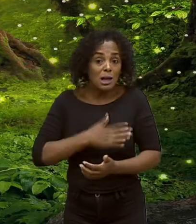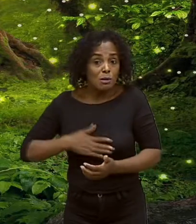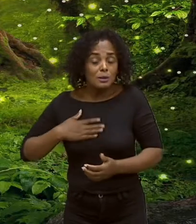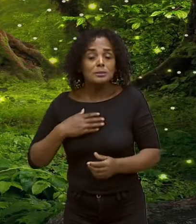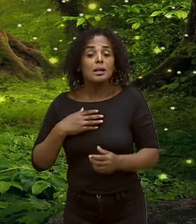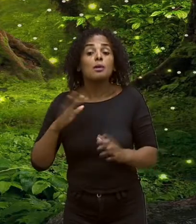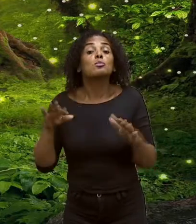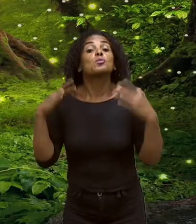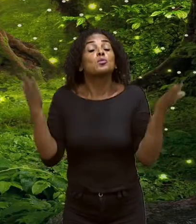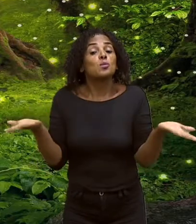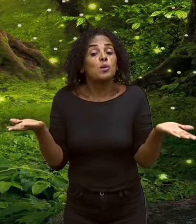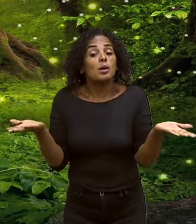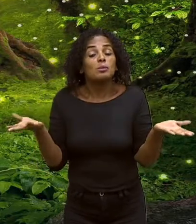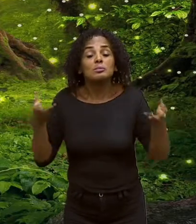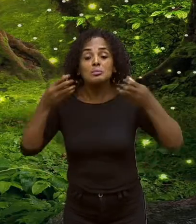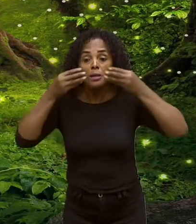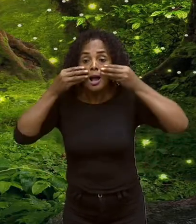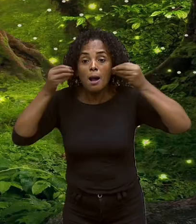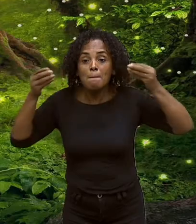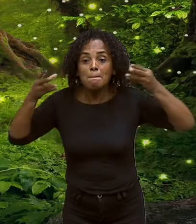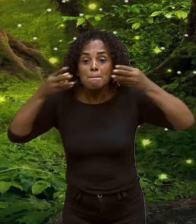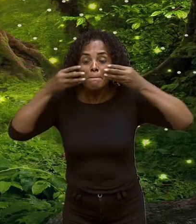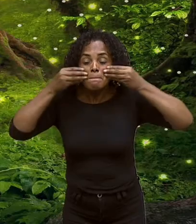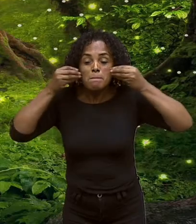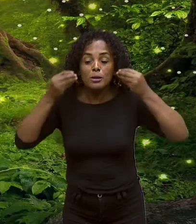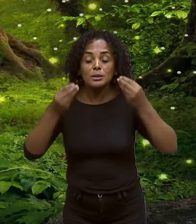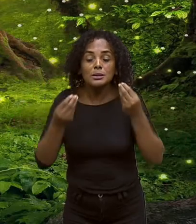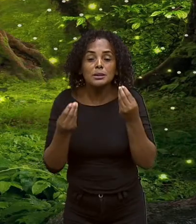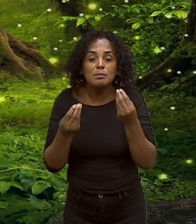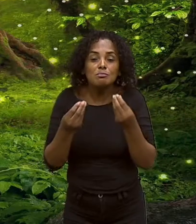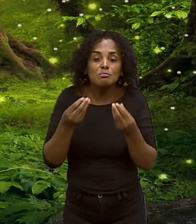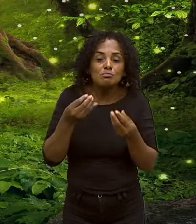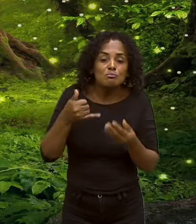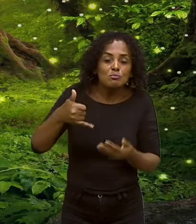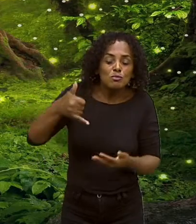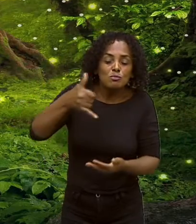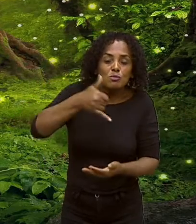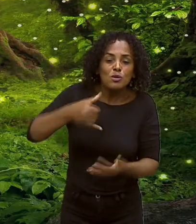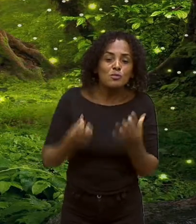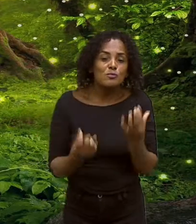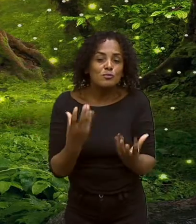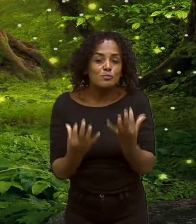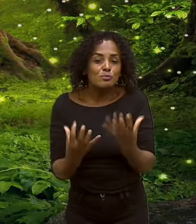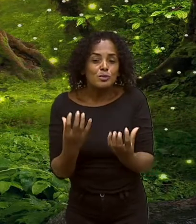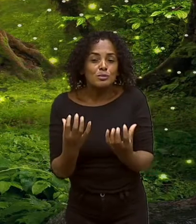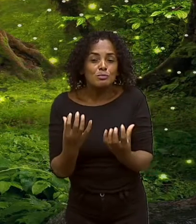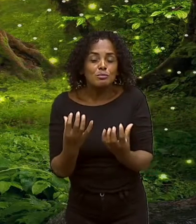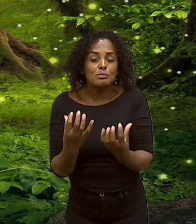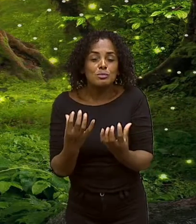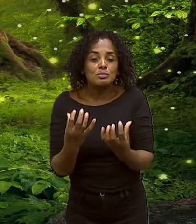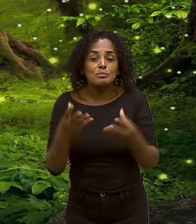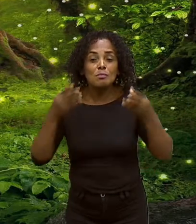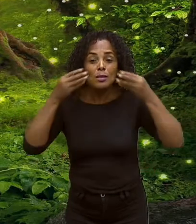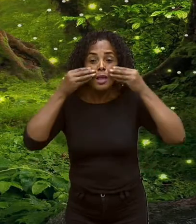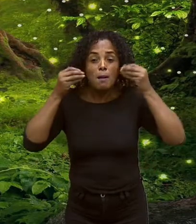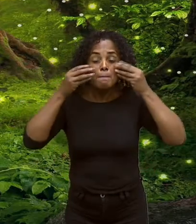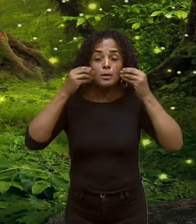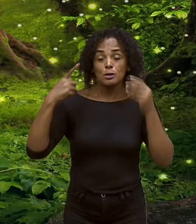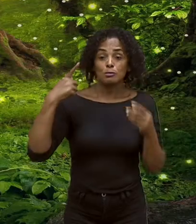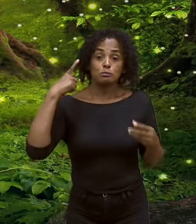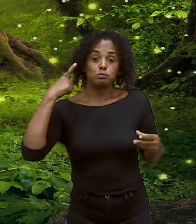da é raposa frita." "Raposa frita? Estou fora!" falou a